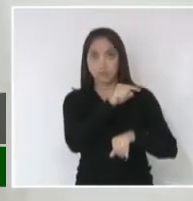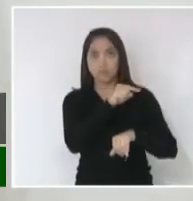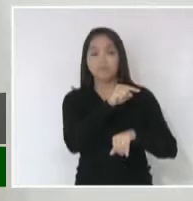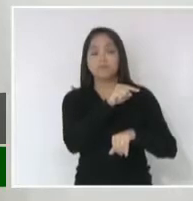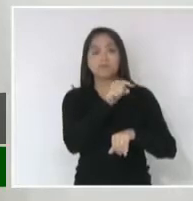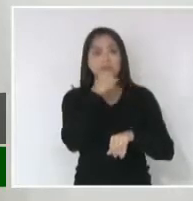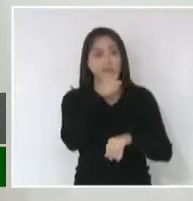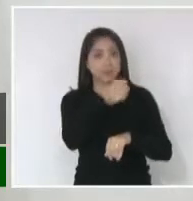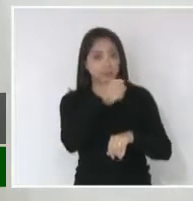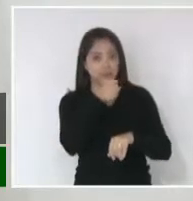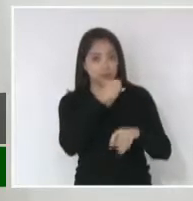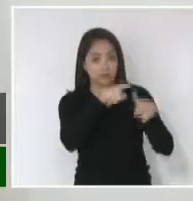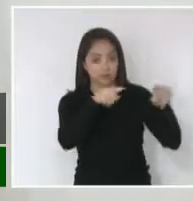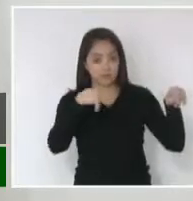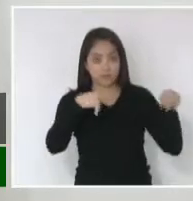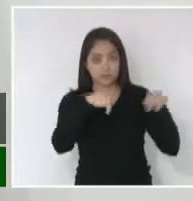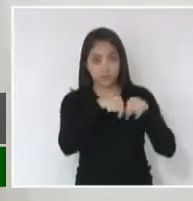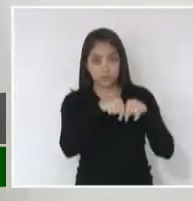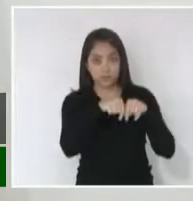faremos uma